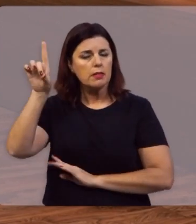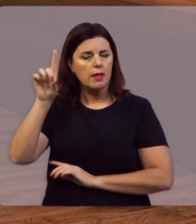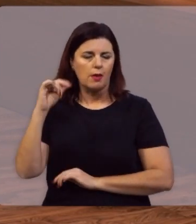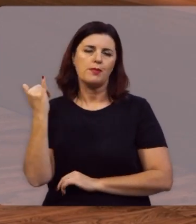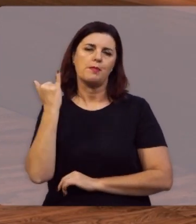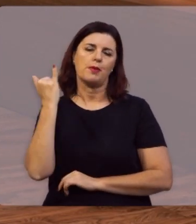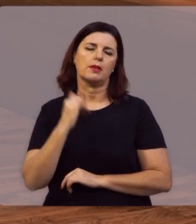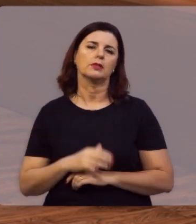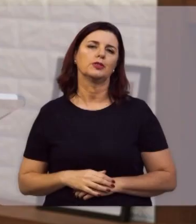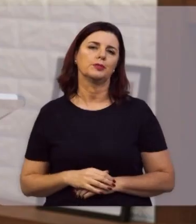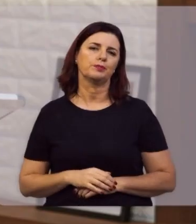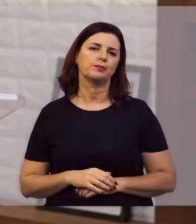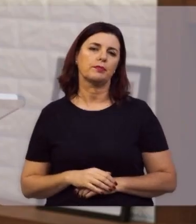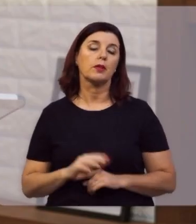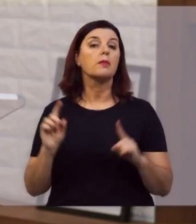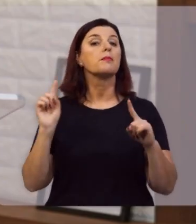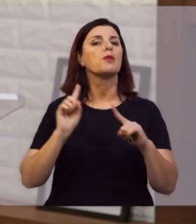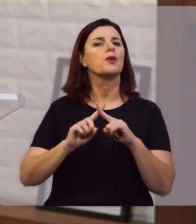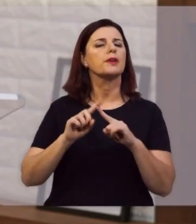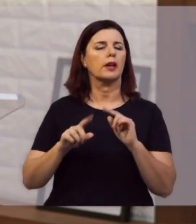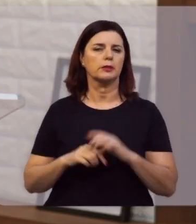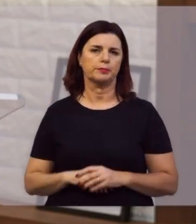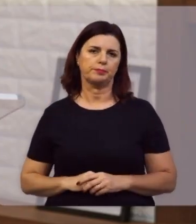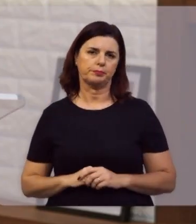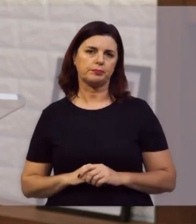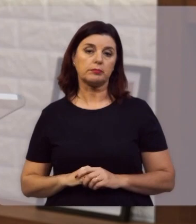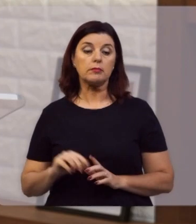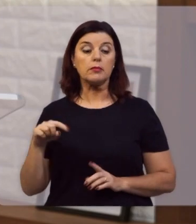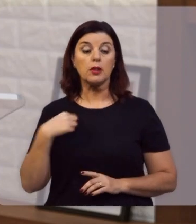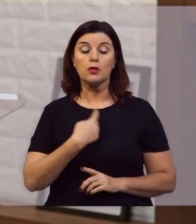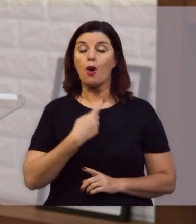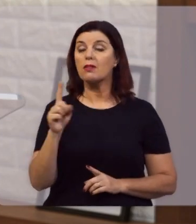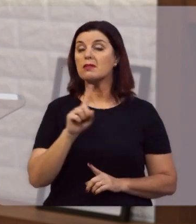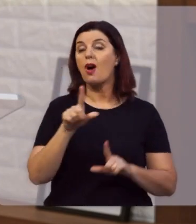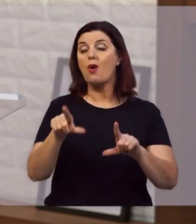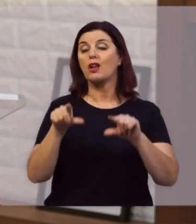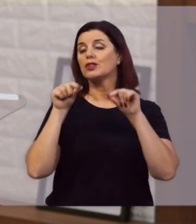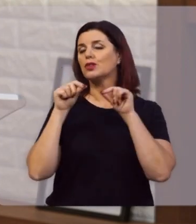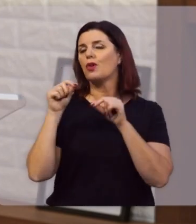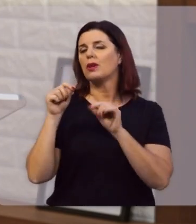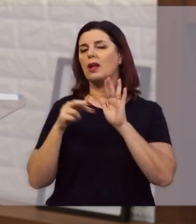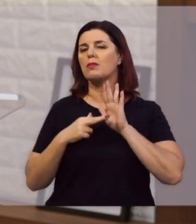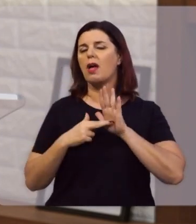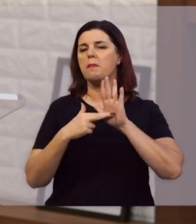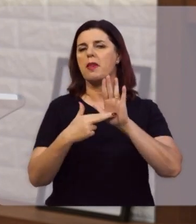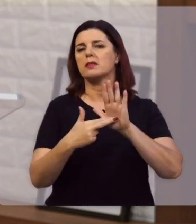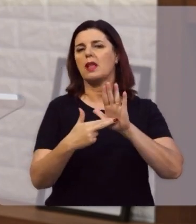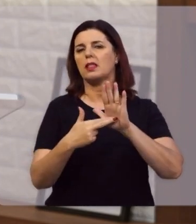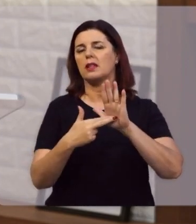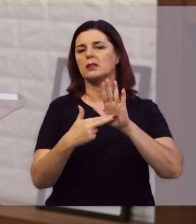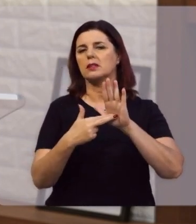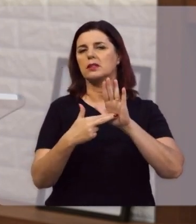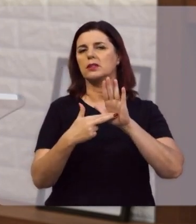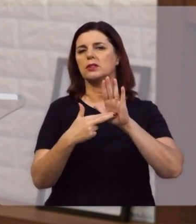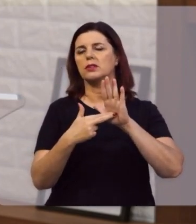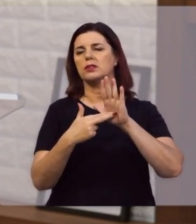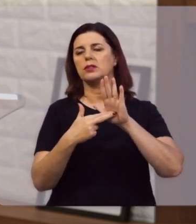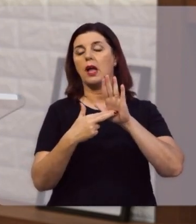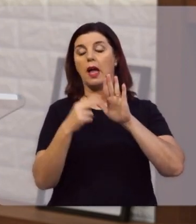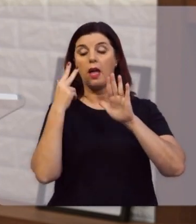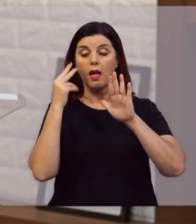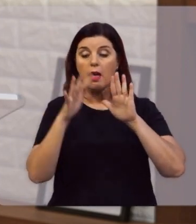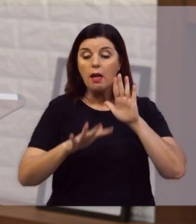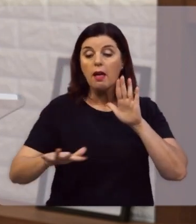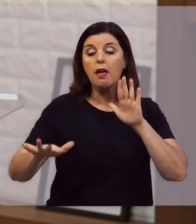importante porque porque Nós não escolhemos os representantes para que